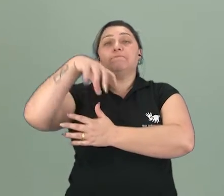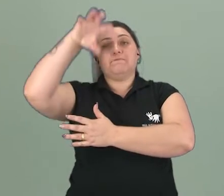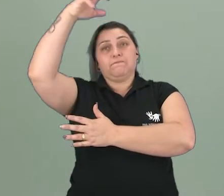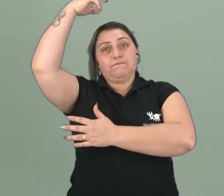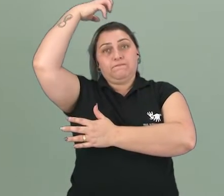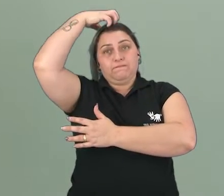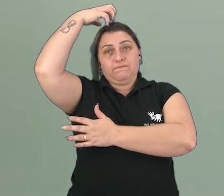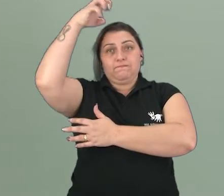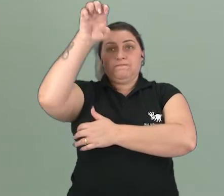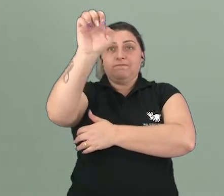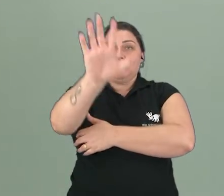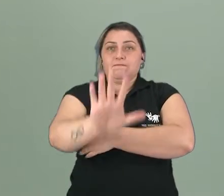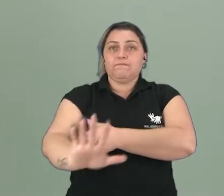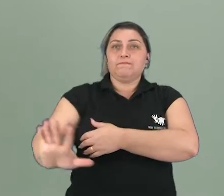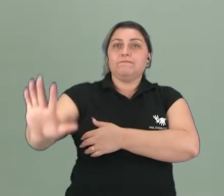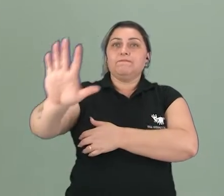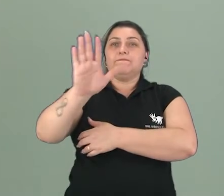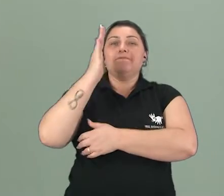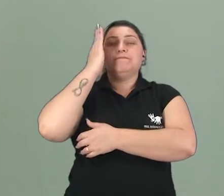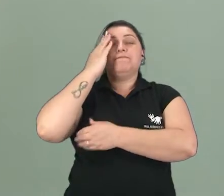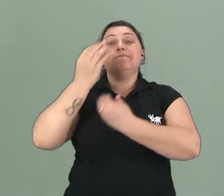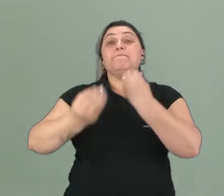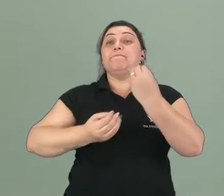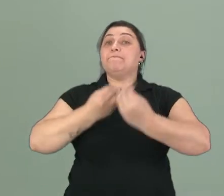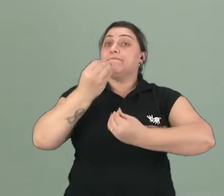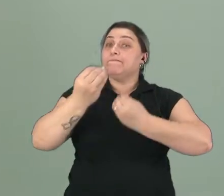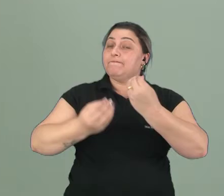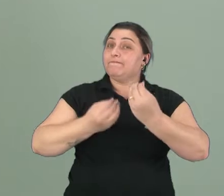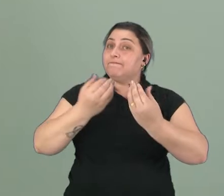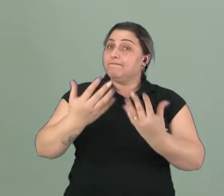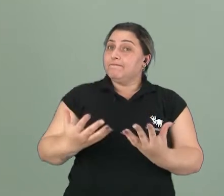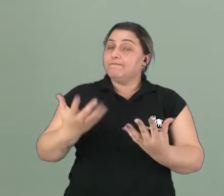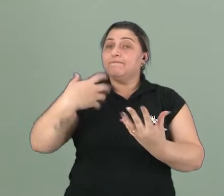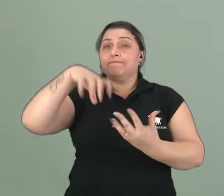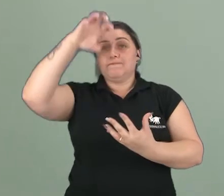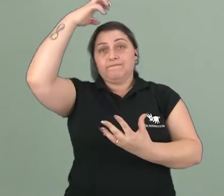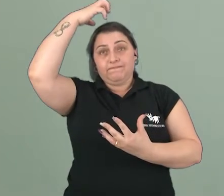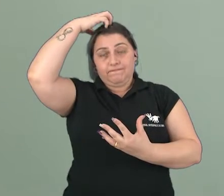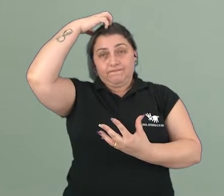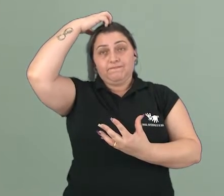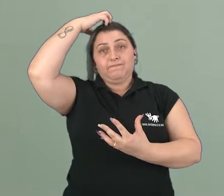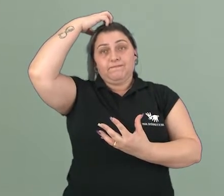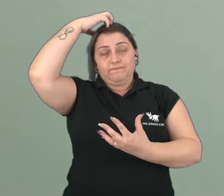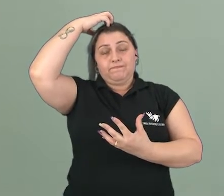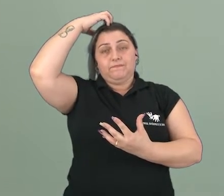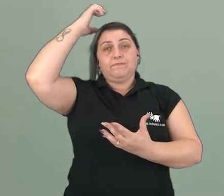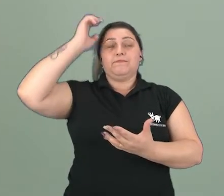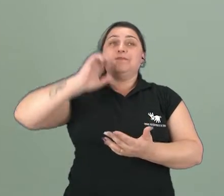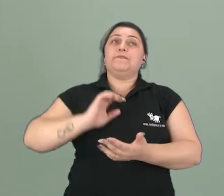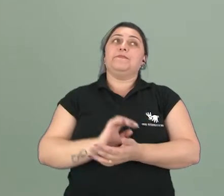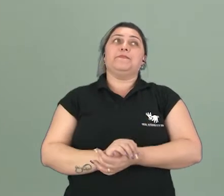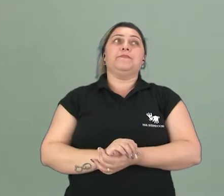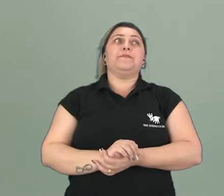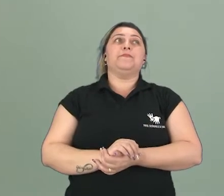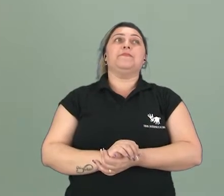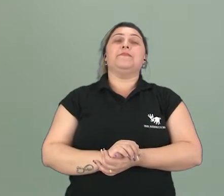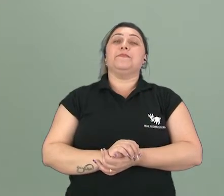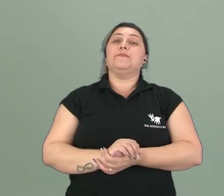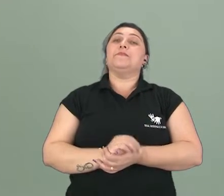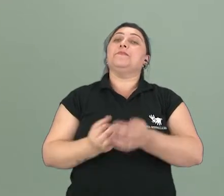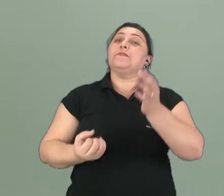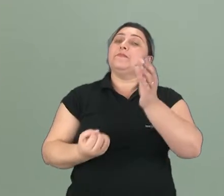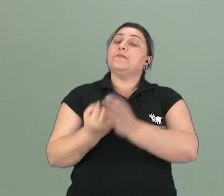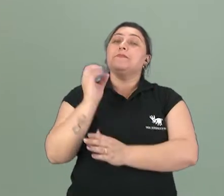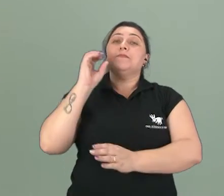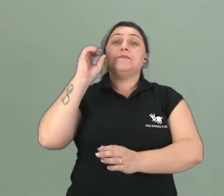monarquias europeias. A gente vai entender como que o poder, como essas monarquias, como esses reis foram se estabelecendo